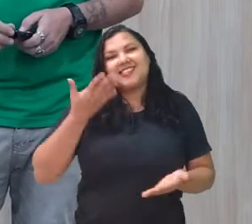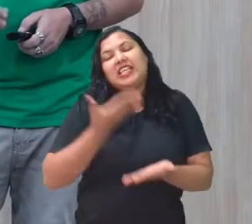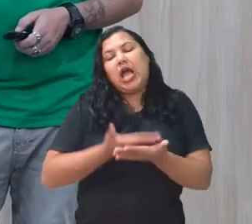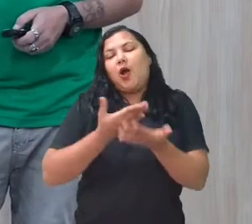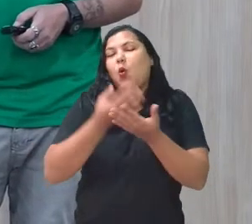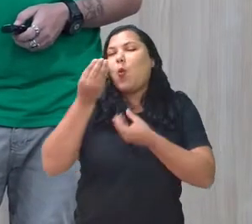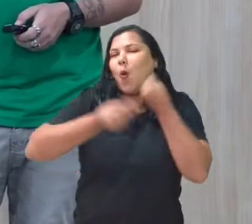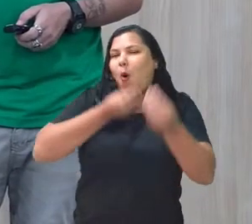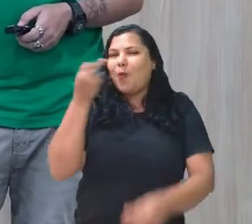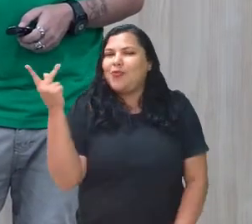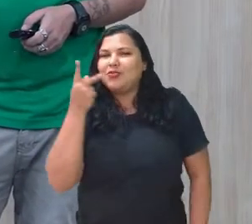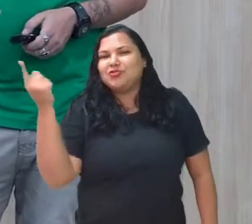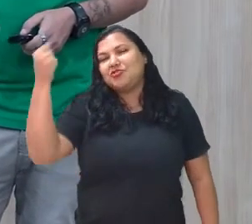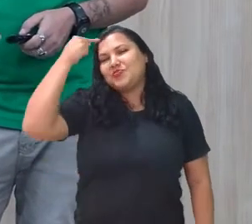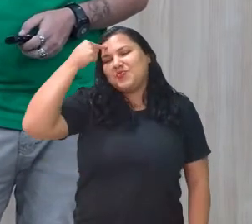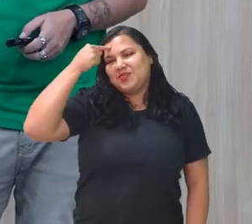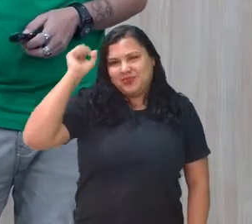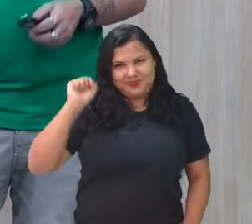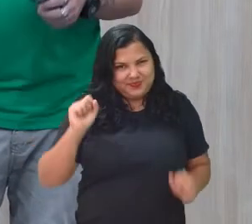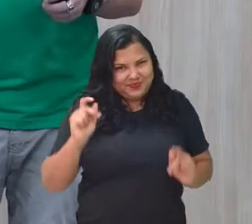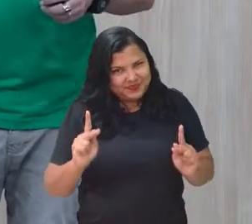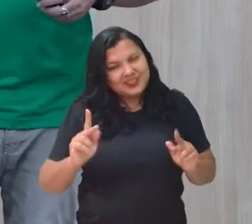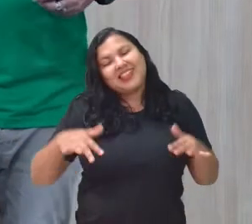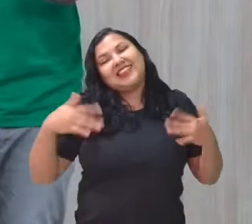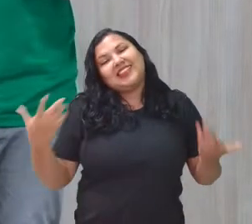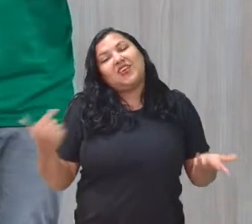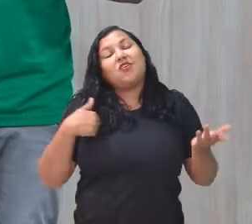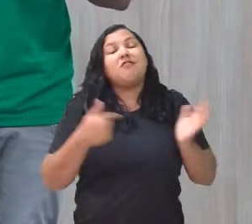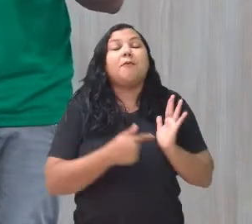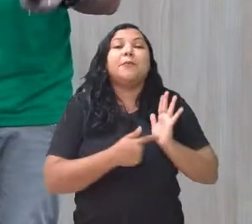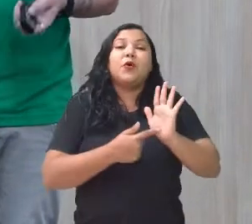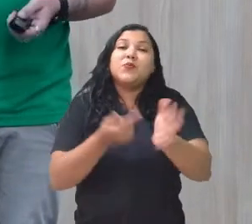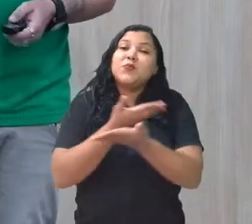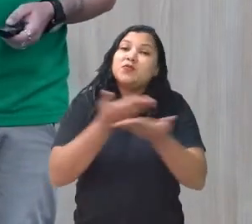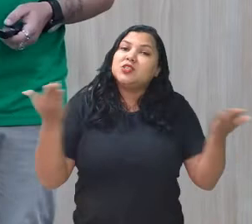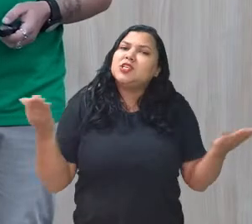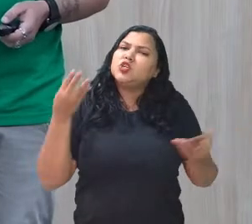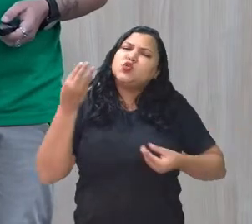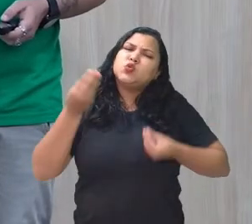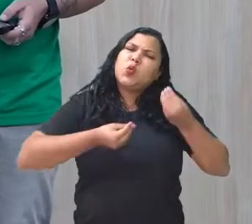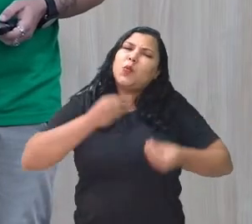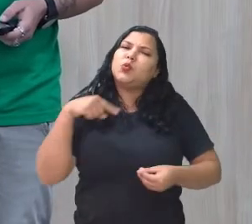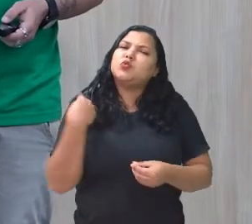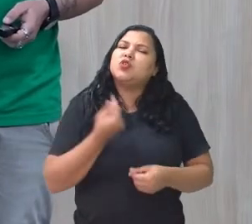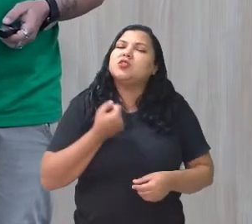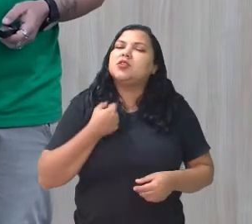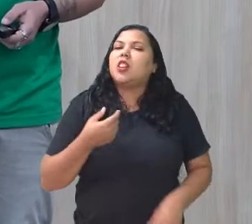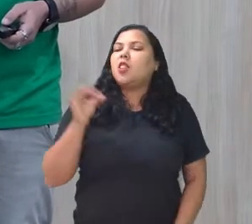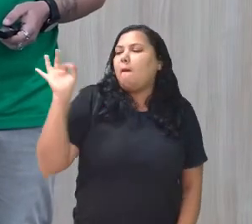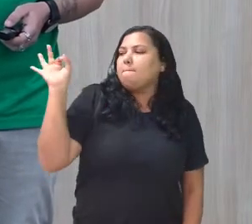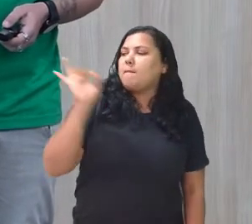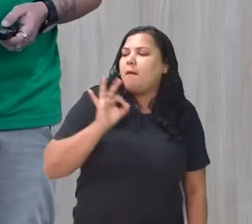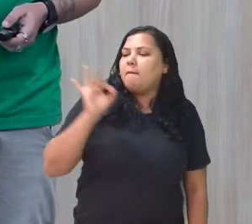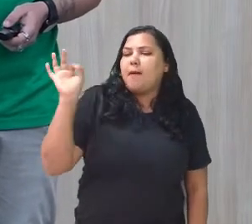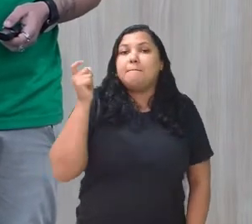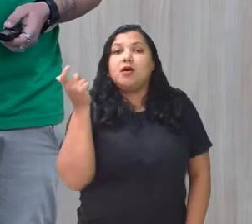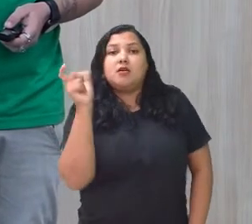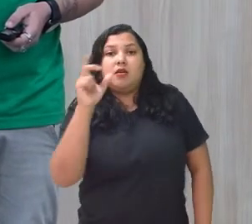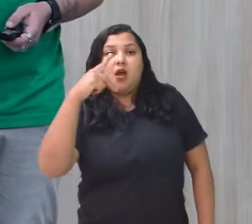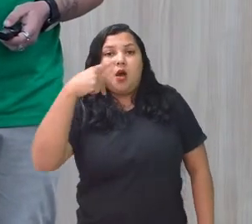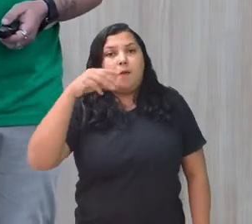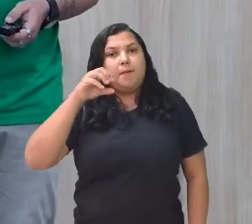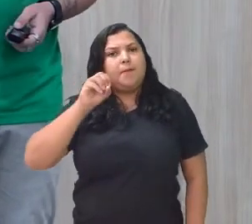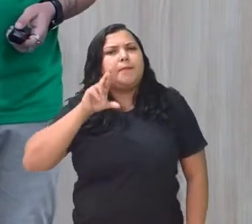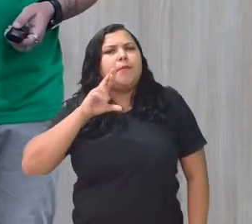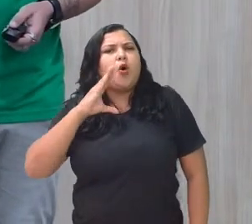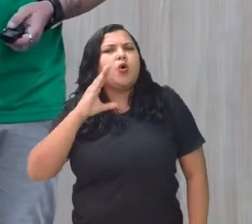eles raciocinam a porcentagem, tá certo? E eu vou também trazer um pouco do que a gente chama de porcentagem. Eu gosto muito da gente tentar entender